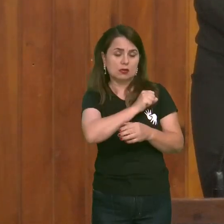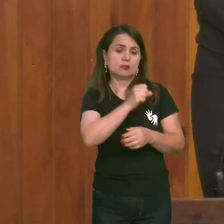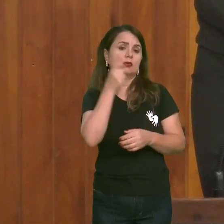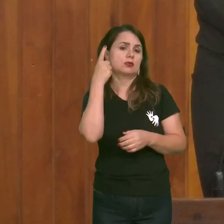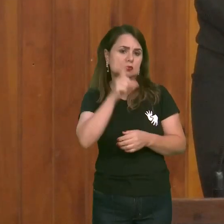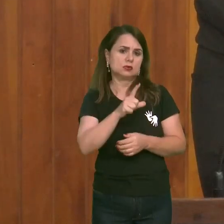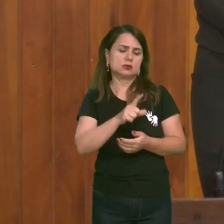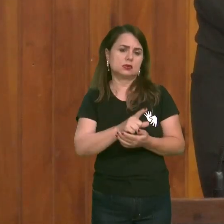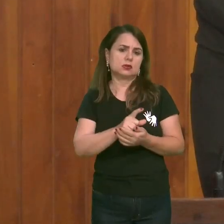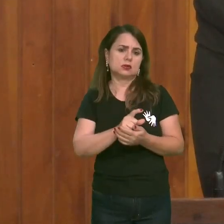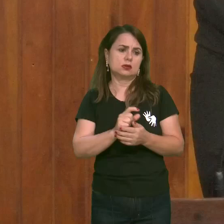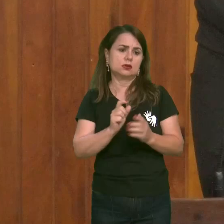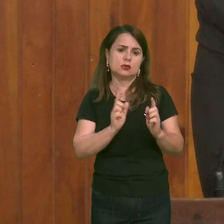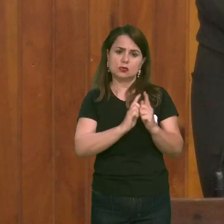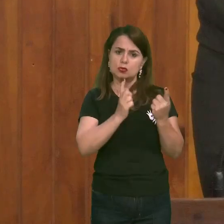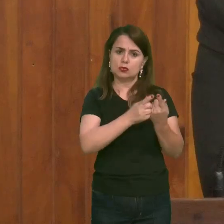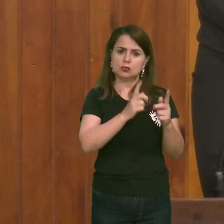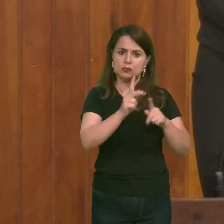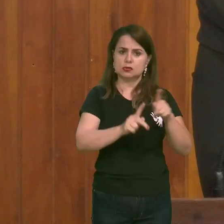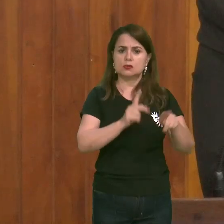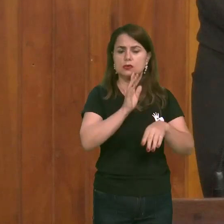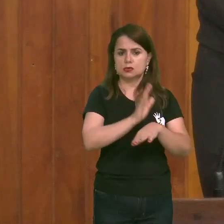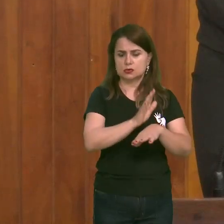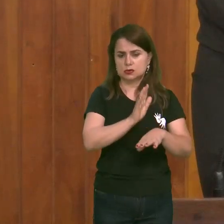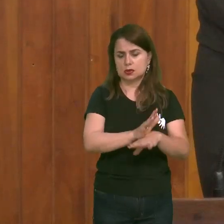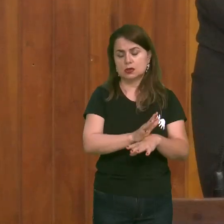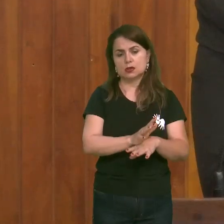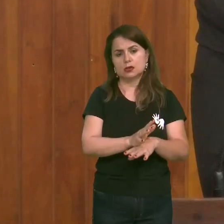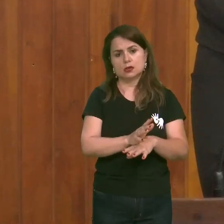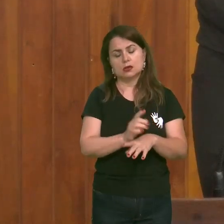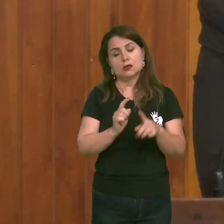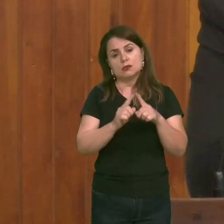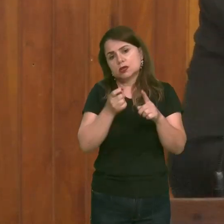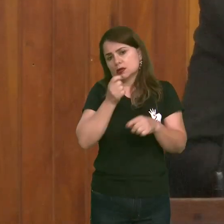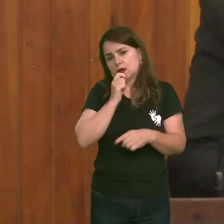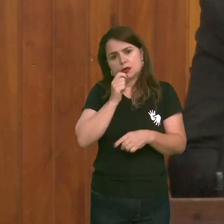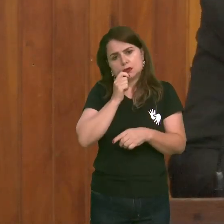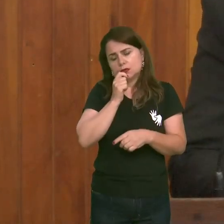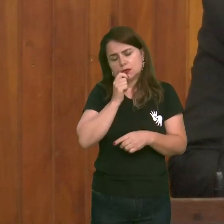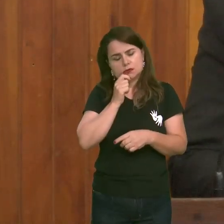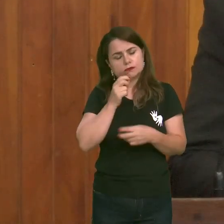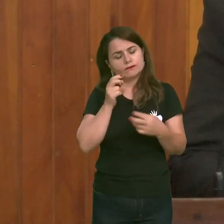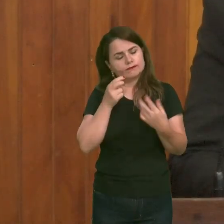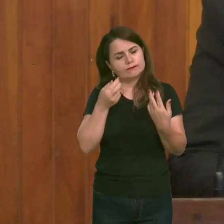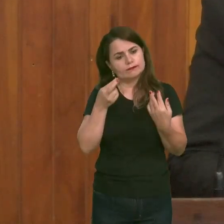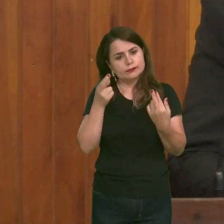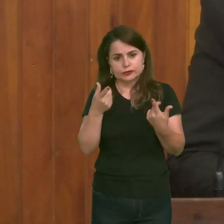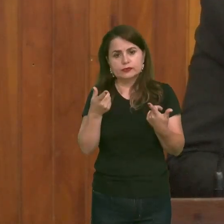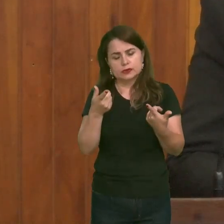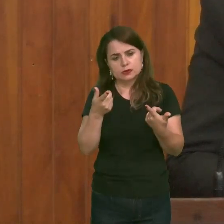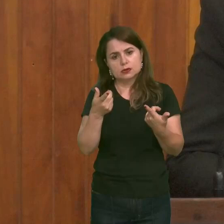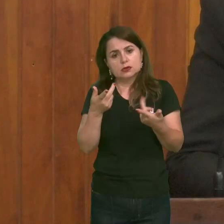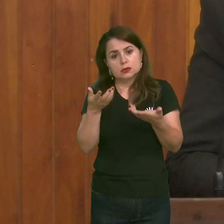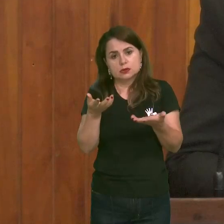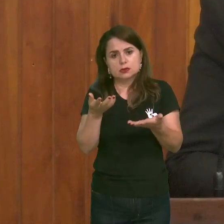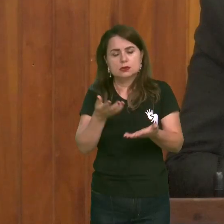benefício da coletividade mas ainda não é assim que não chegou esse patamar então